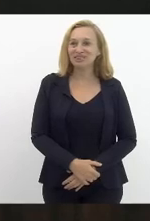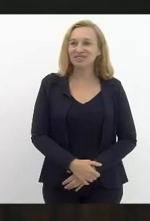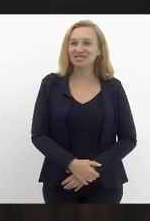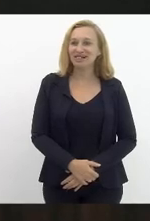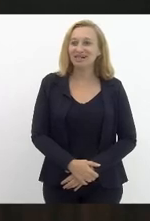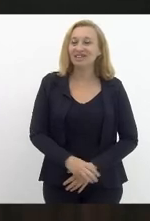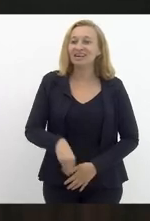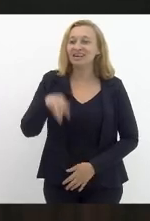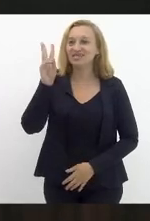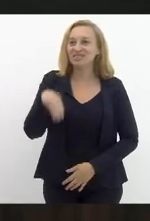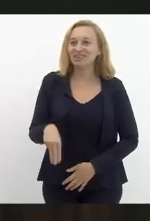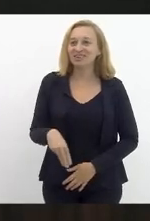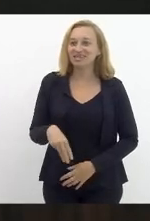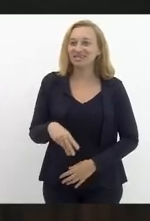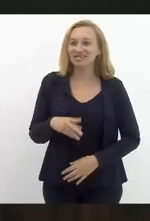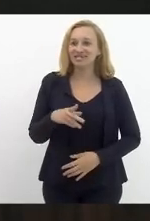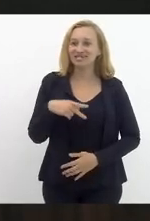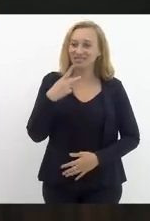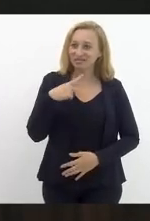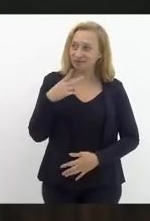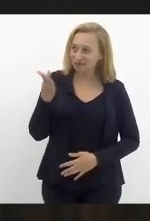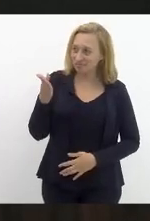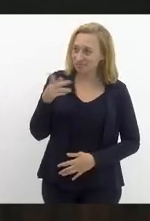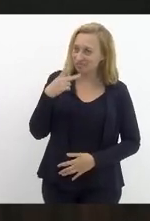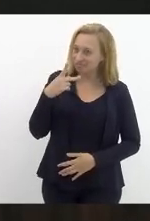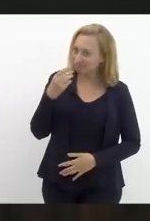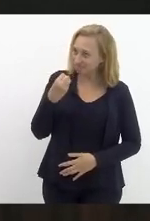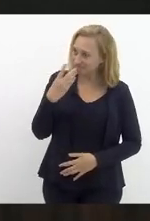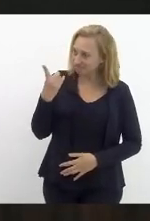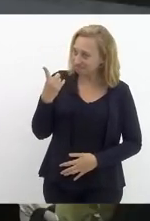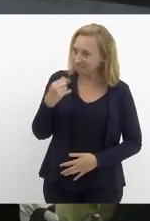Quem vai falar aqui? Você tem cara de falar bem.